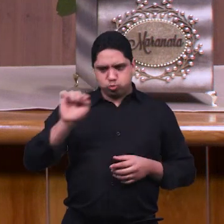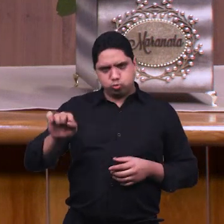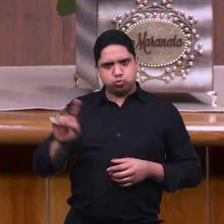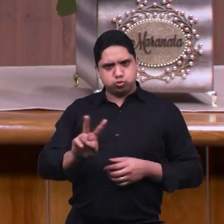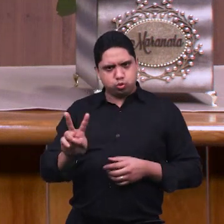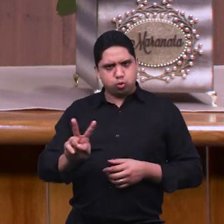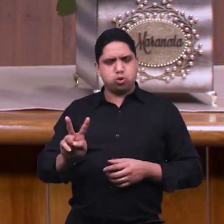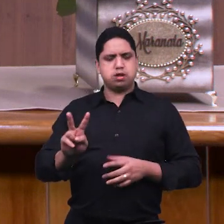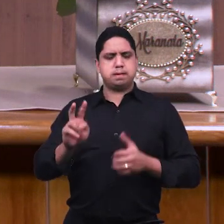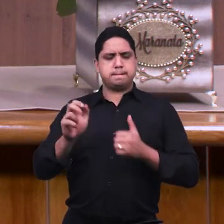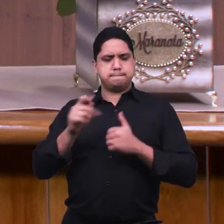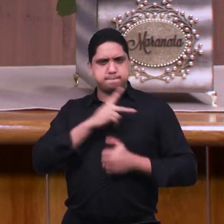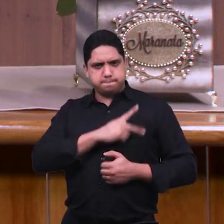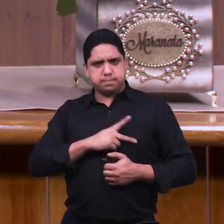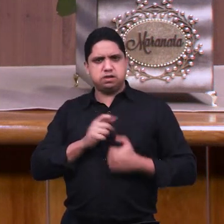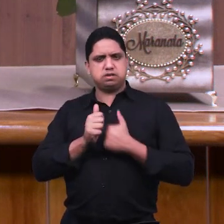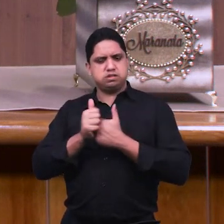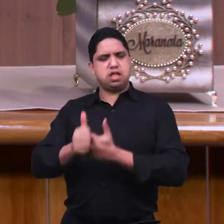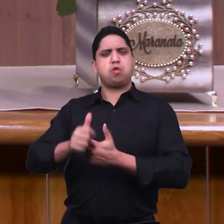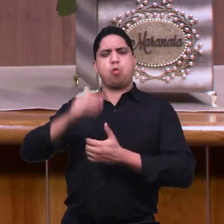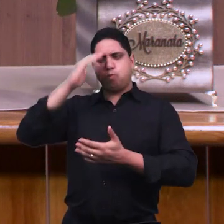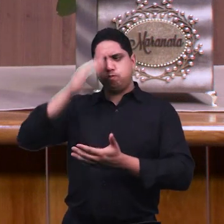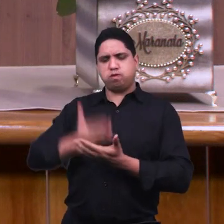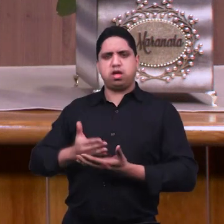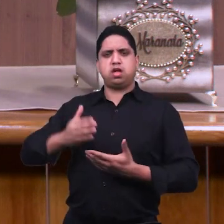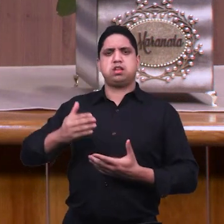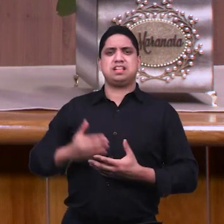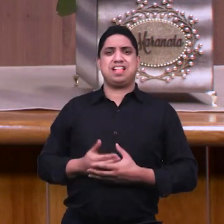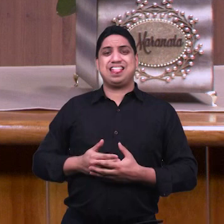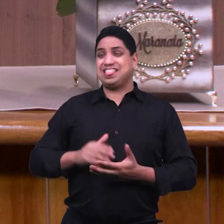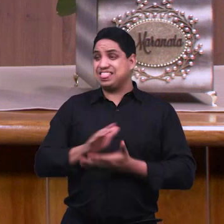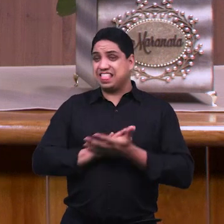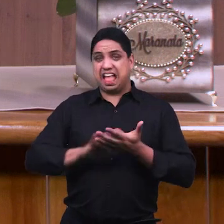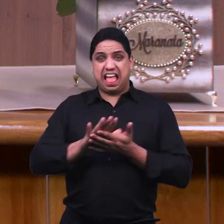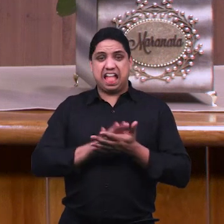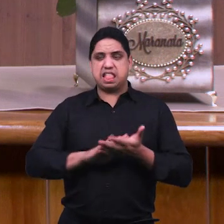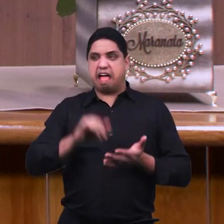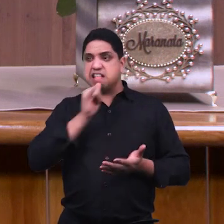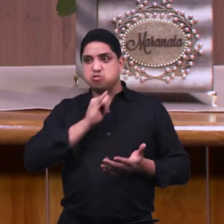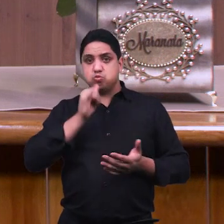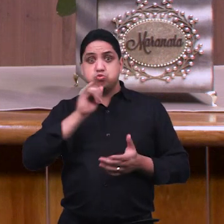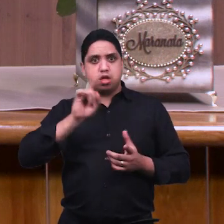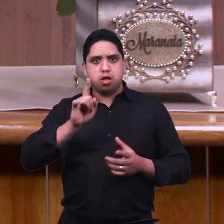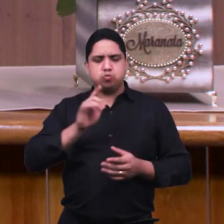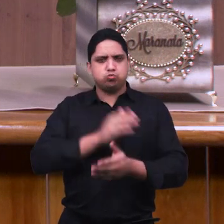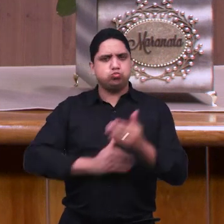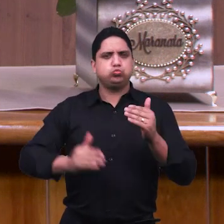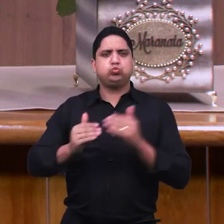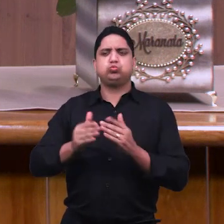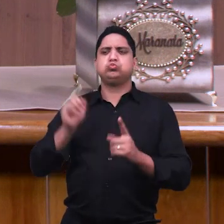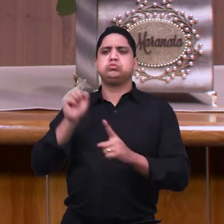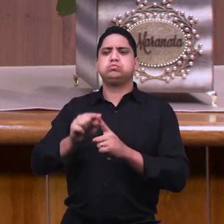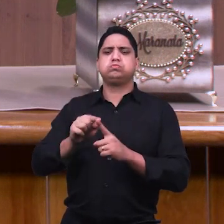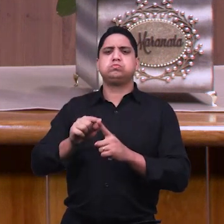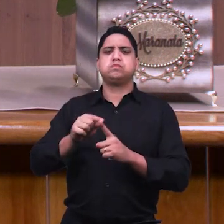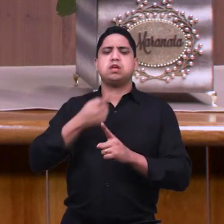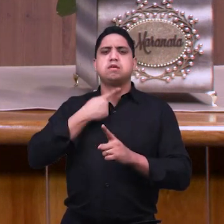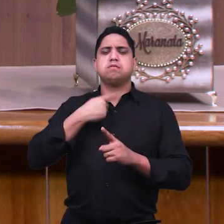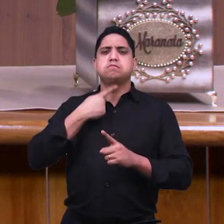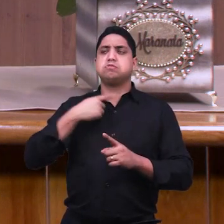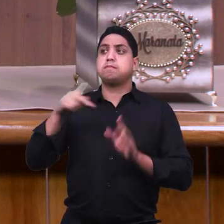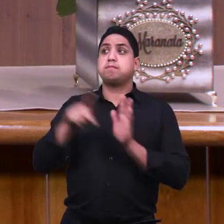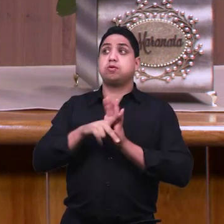que Deus estava falando com eles. Deus tinha um propósito naquilo. Nada acontece por acaso, sempre tem um propósito de Deus. Quando eles cantavam